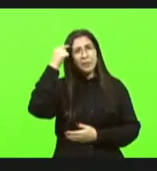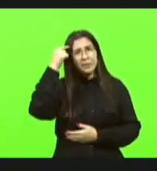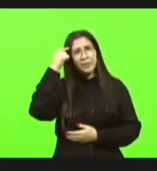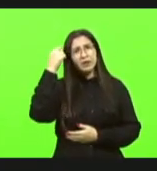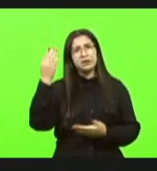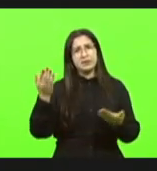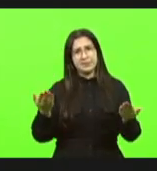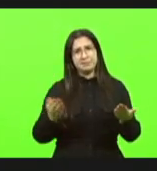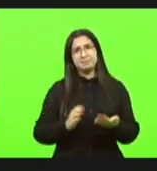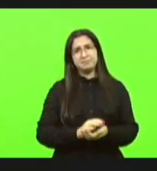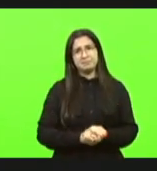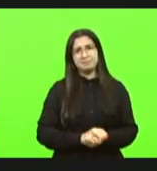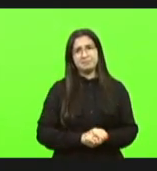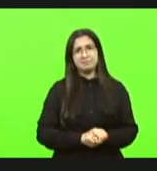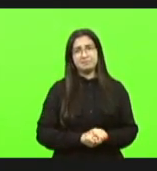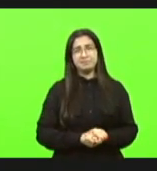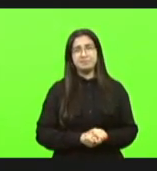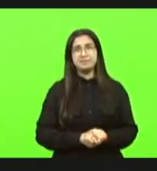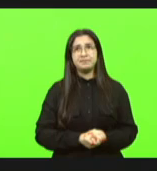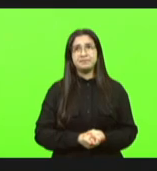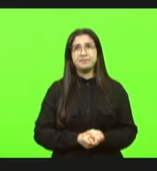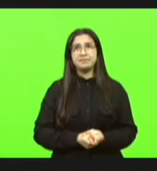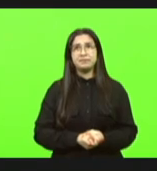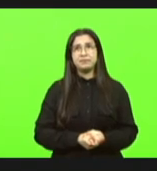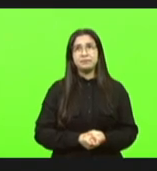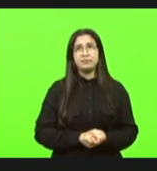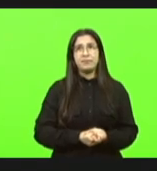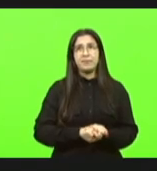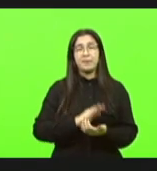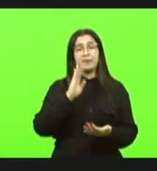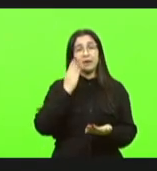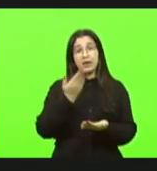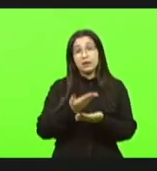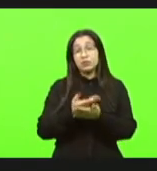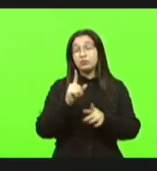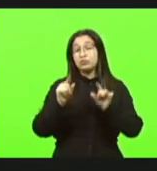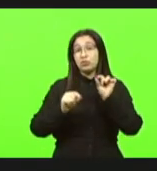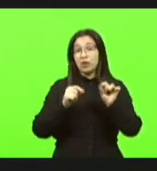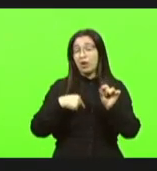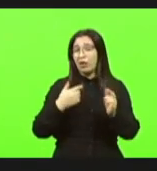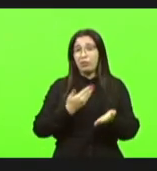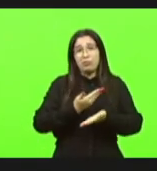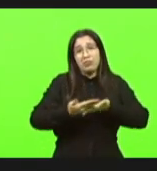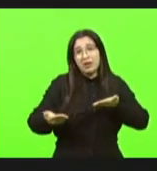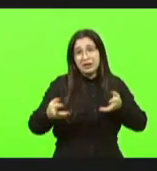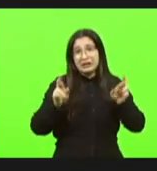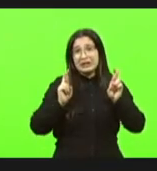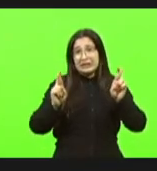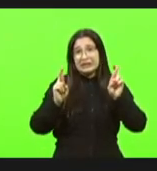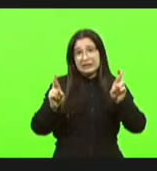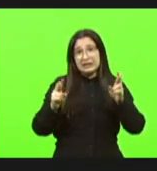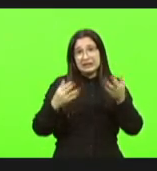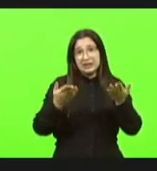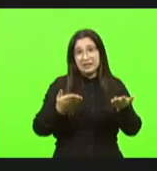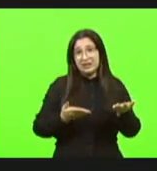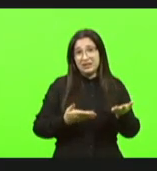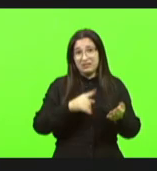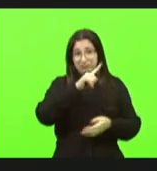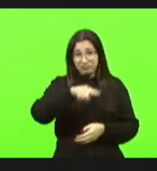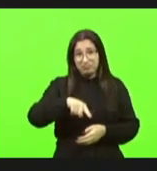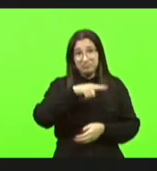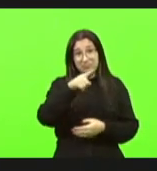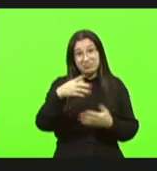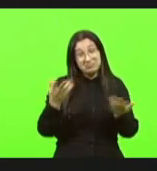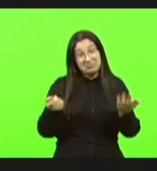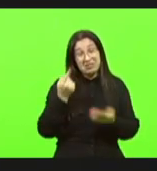isso pensa dessa forma eu acredito que ele vai ter que eu perdi a esperança de que seja reprovado porém vamos lá